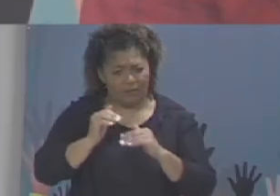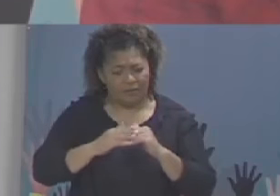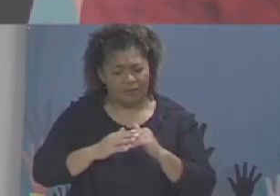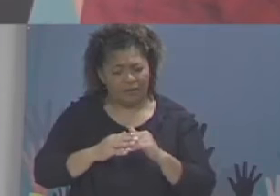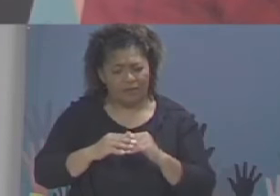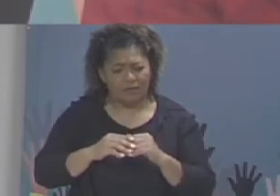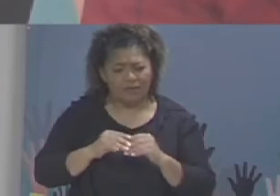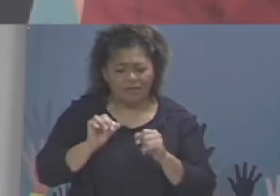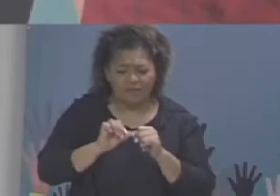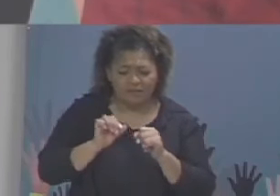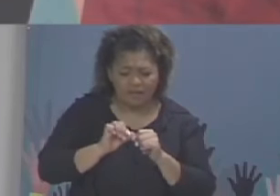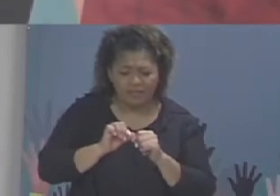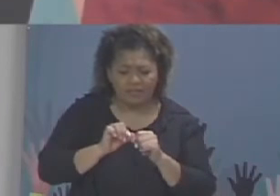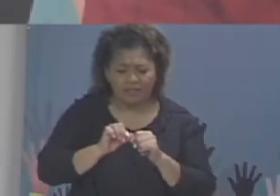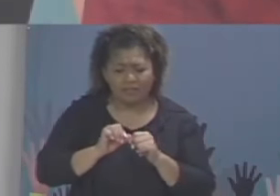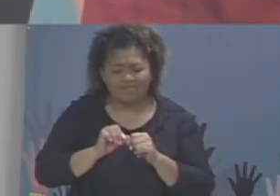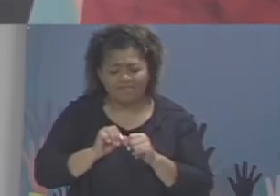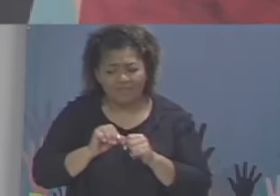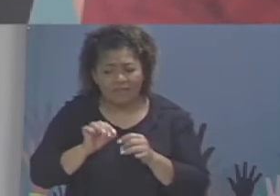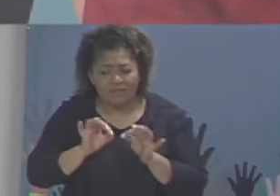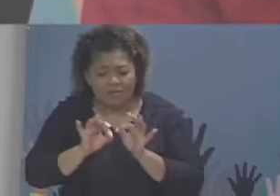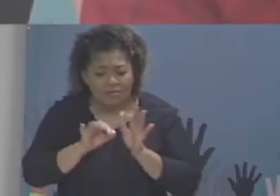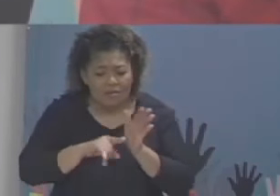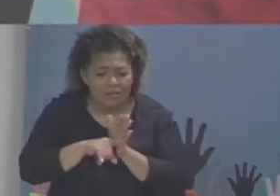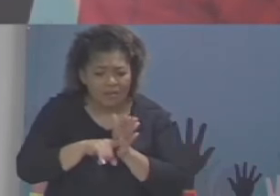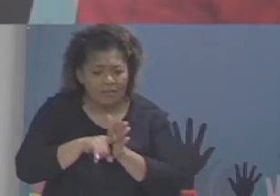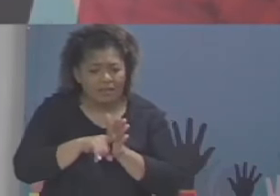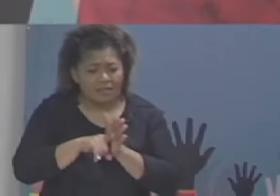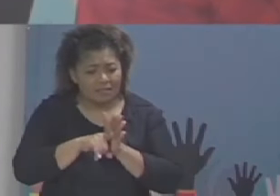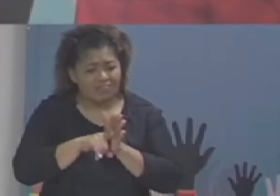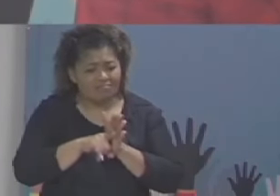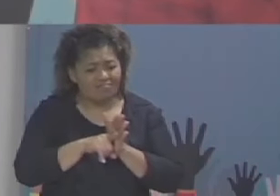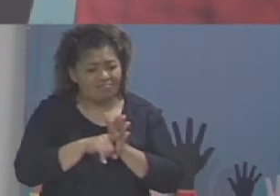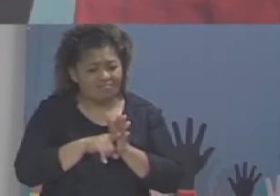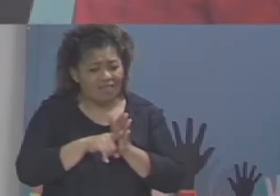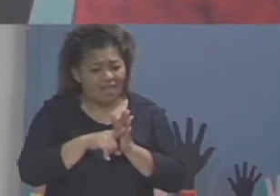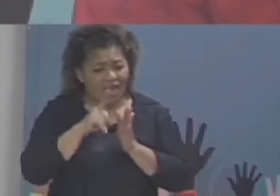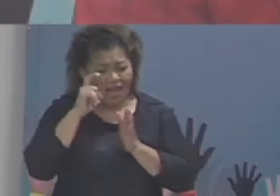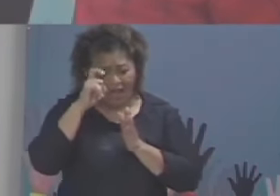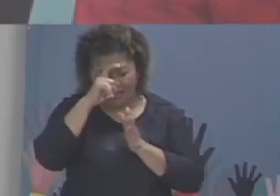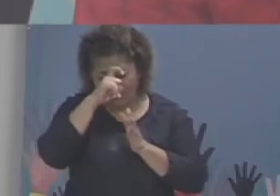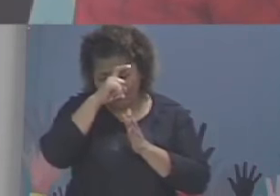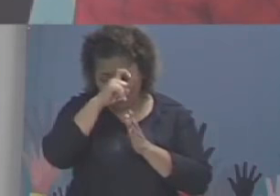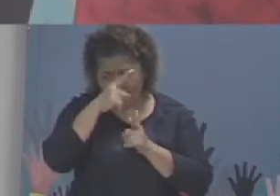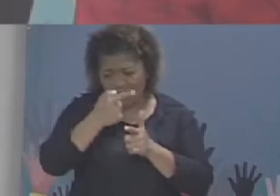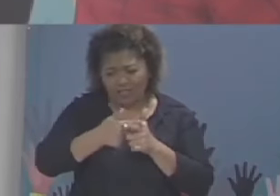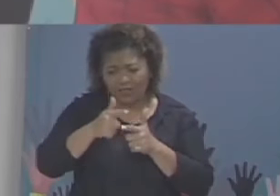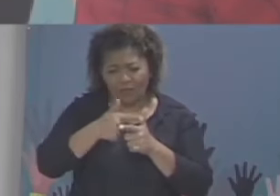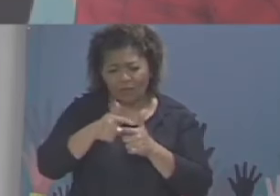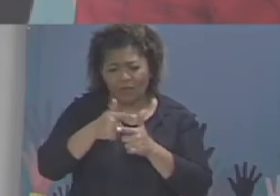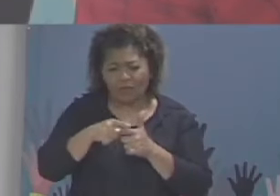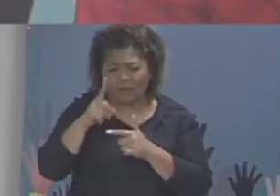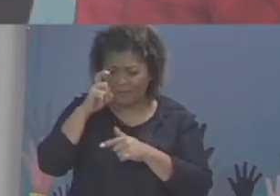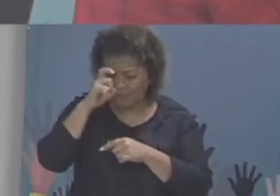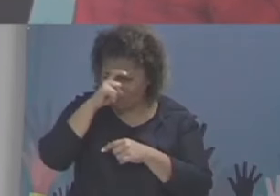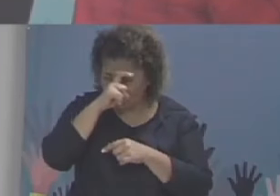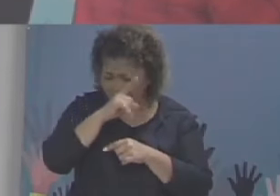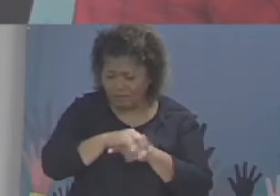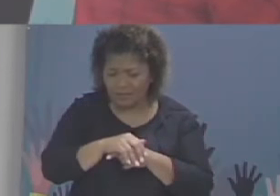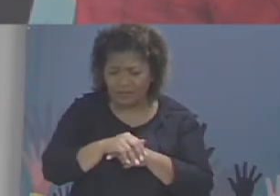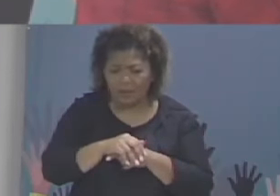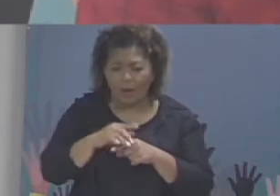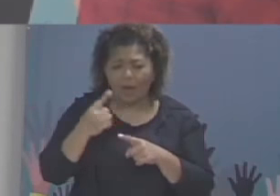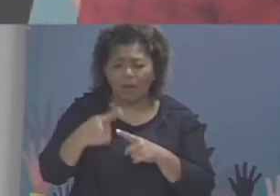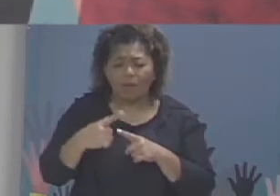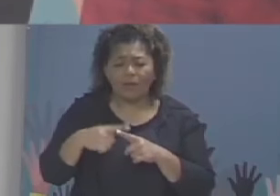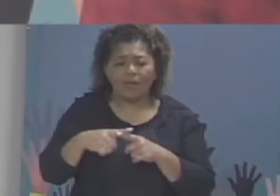peneira, essa indicação. Esse é um problema bastante grave, porque o que a ANS permite, né, o que ela